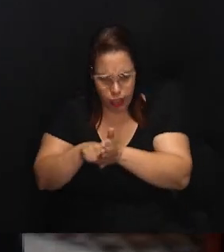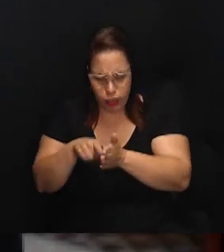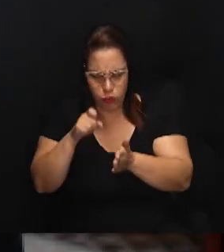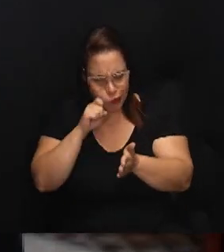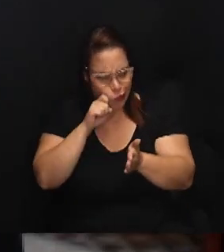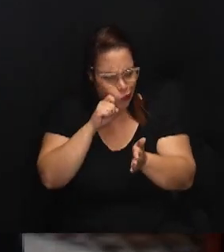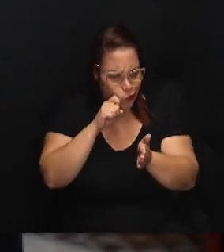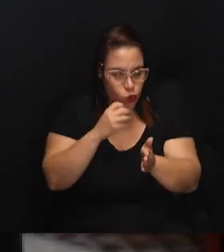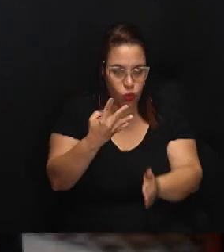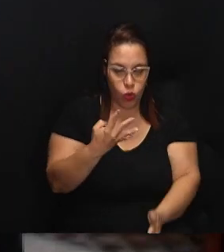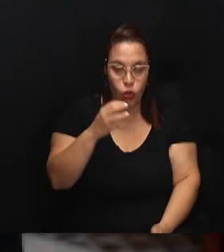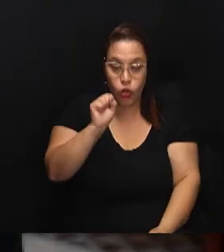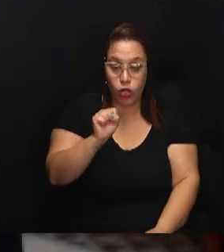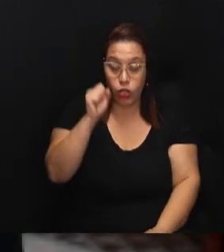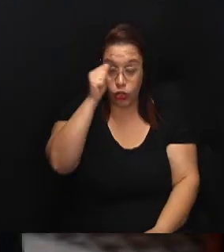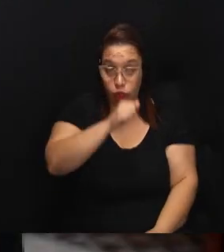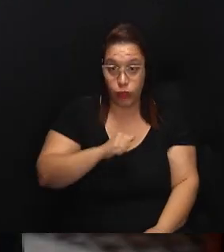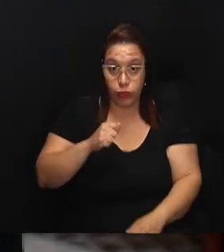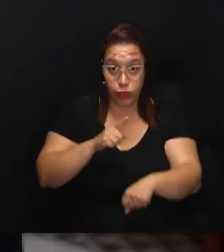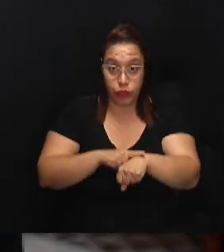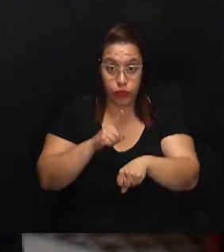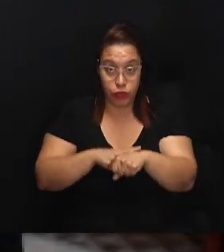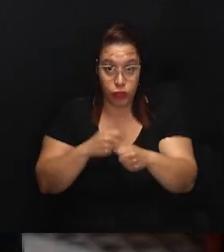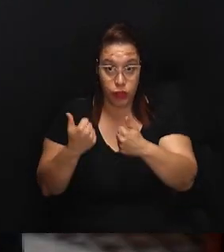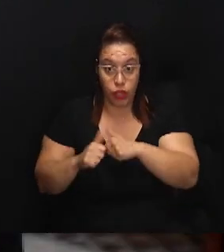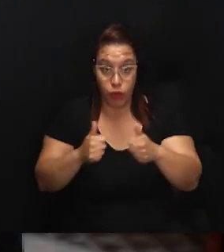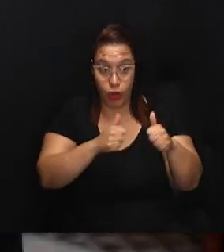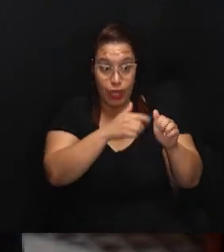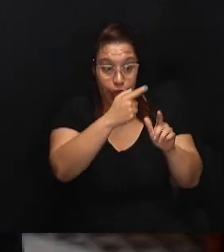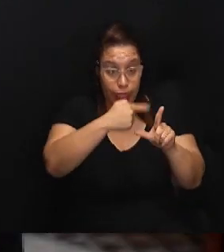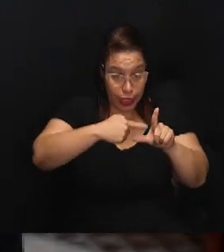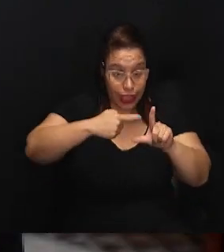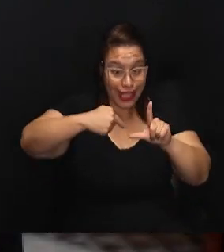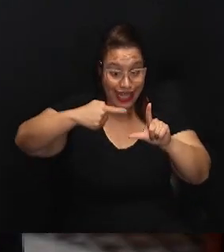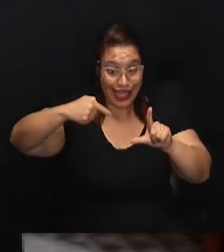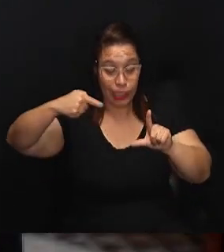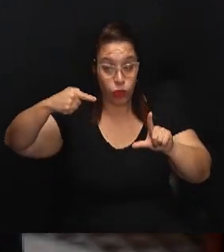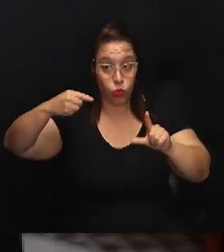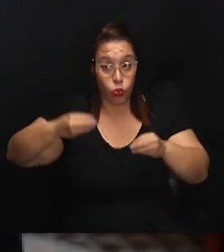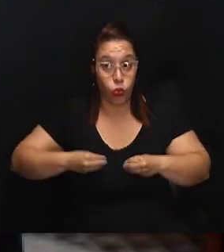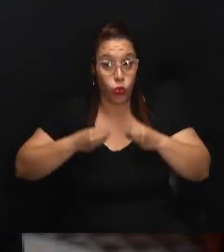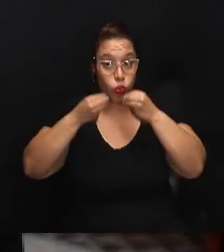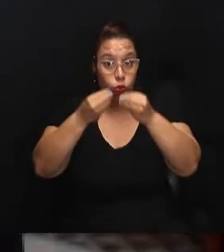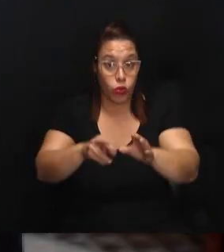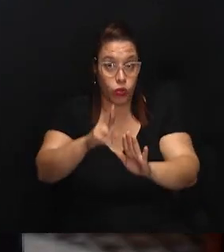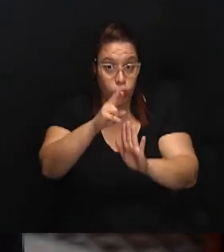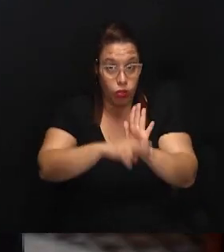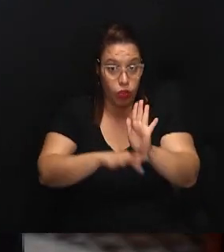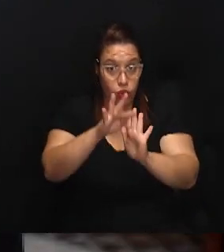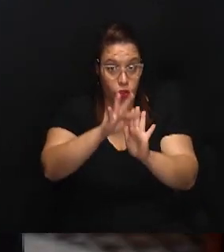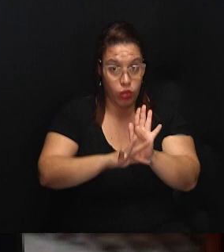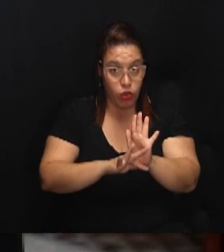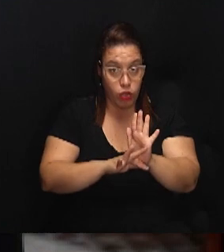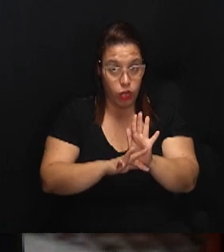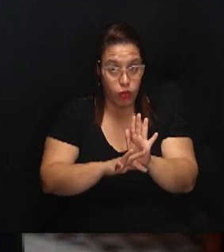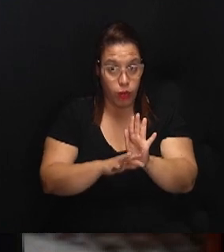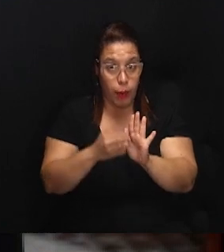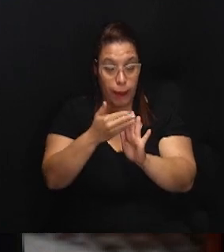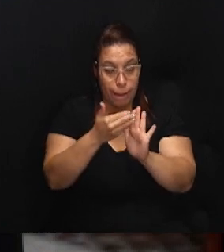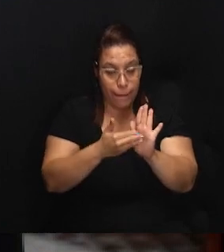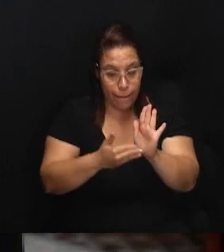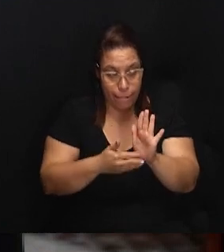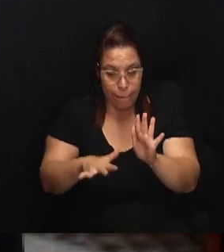gente conseguisse e mais 48 horas para analisar todos esses dados e entregar um relatório sobre uma lista